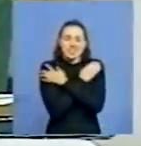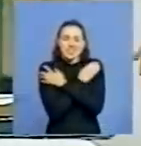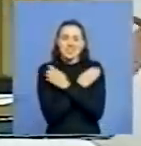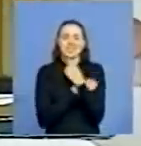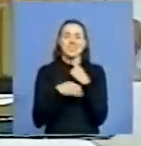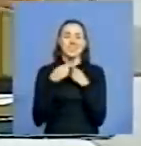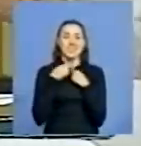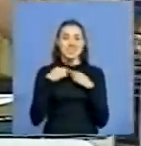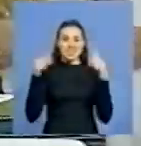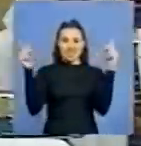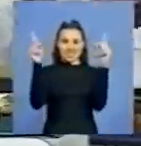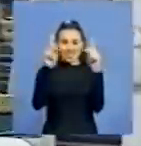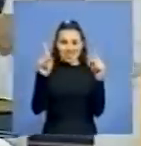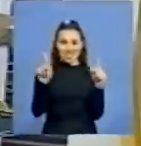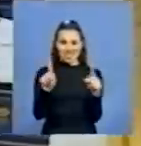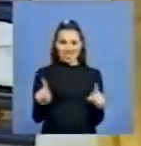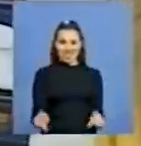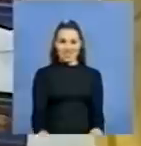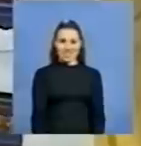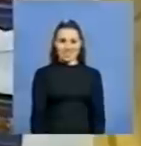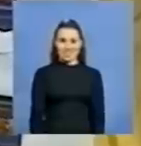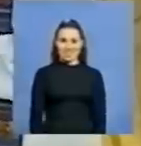Jesus.